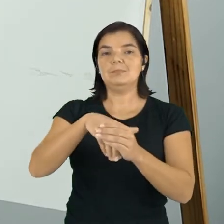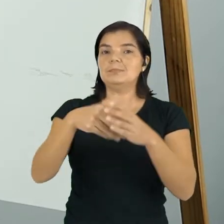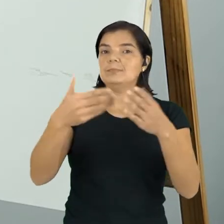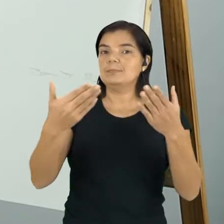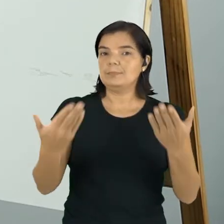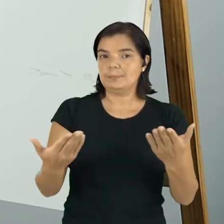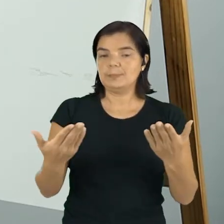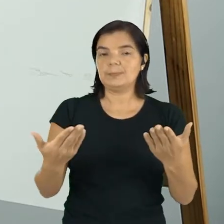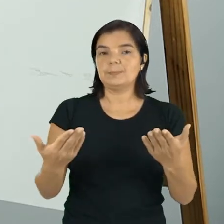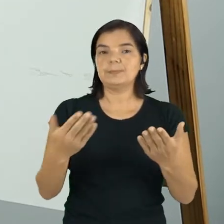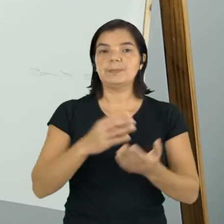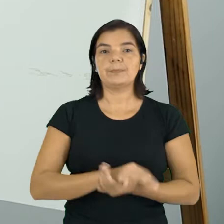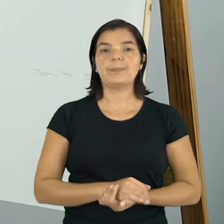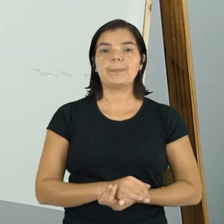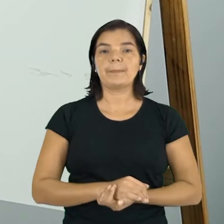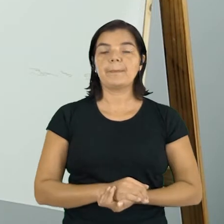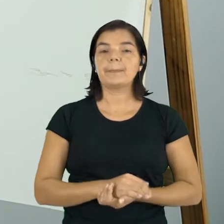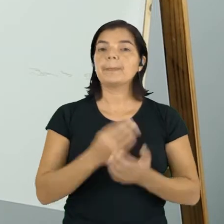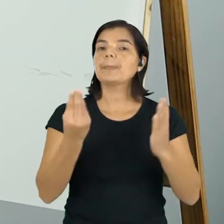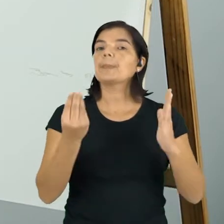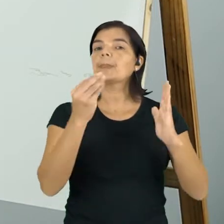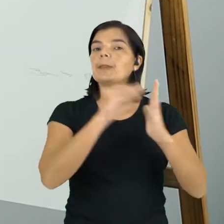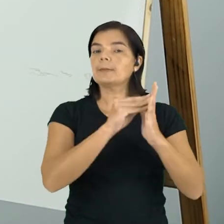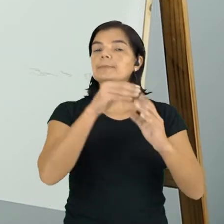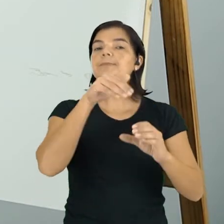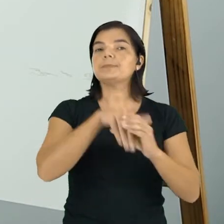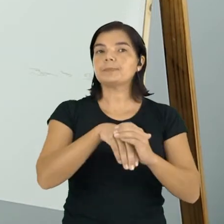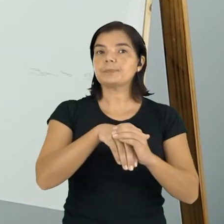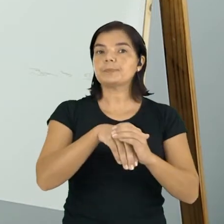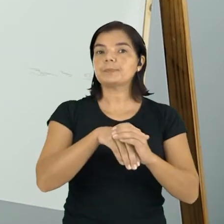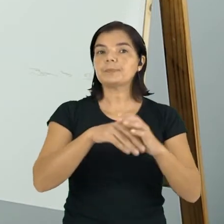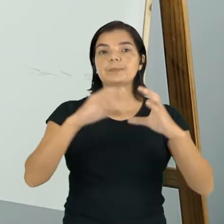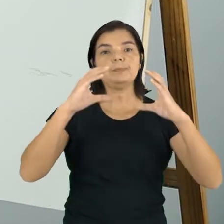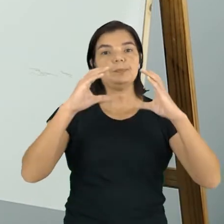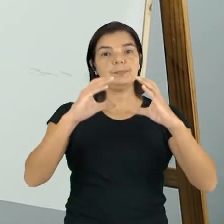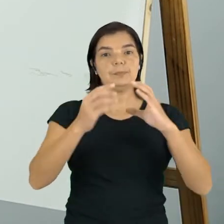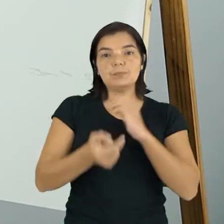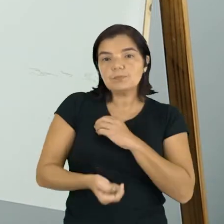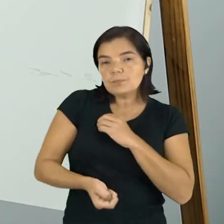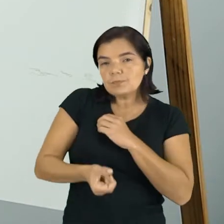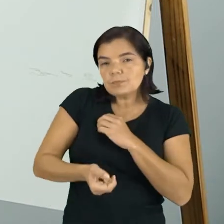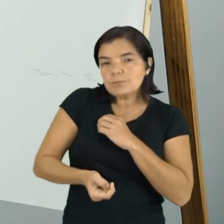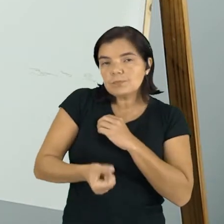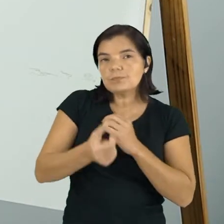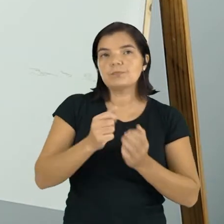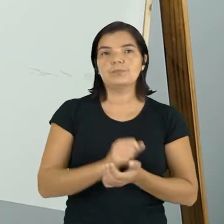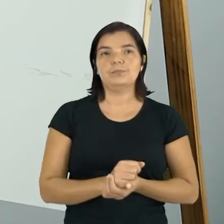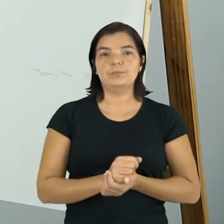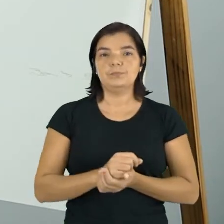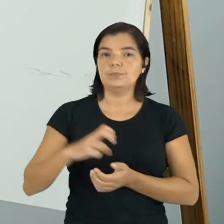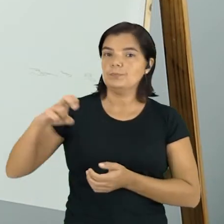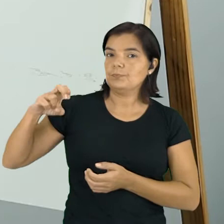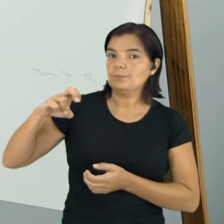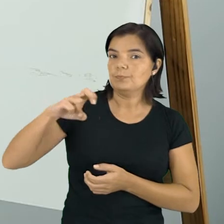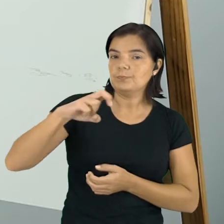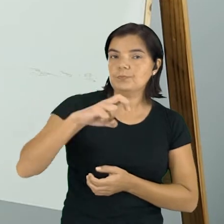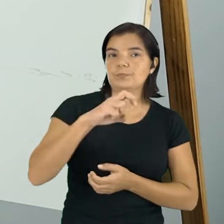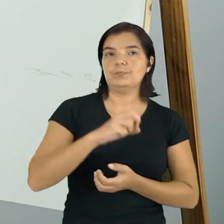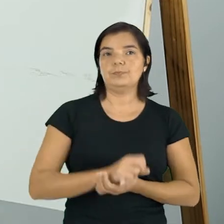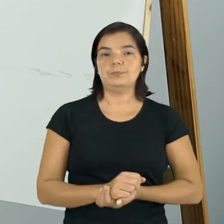Nesse caso aqui, o que foi colocado em votação foi a bola de gude, o